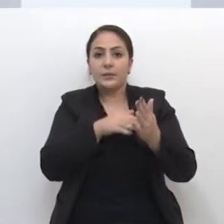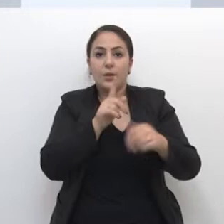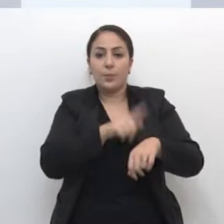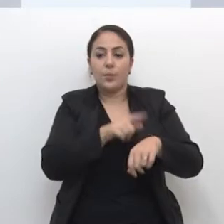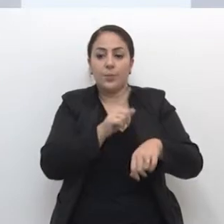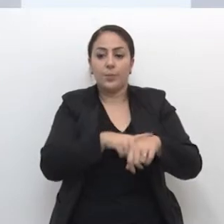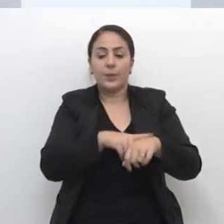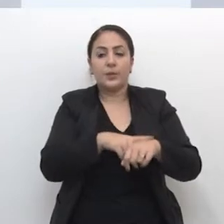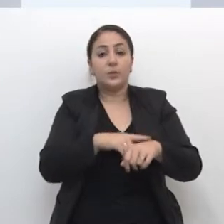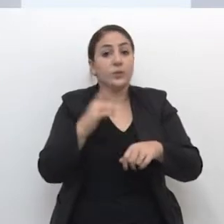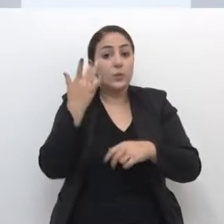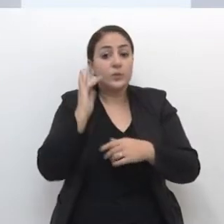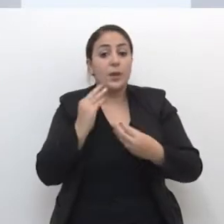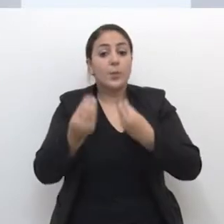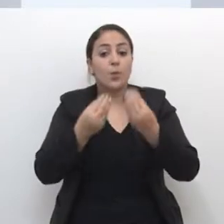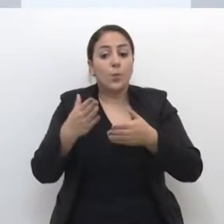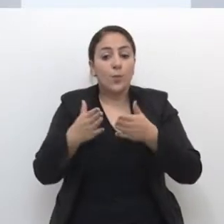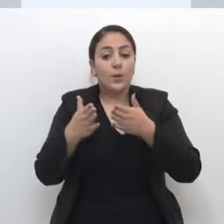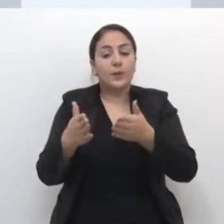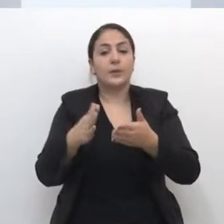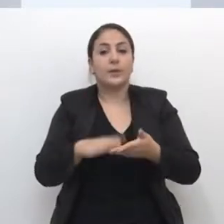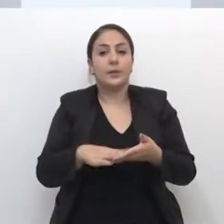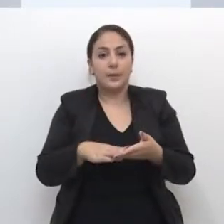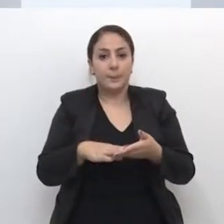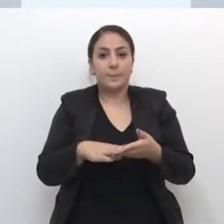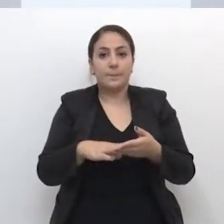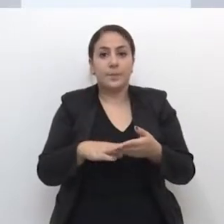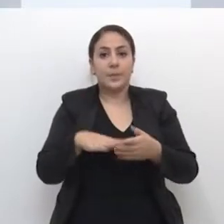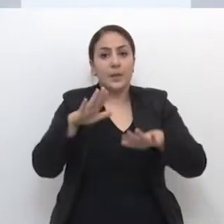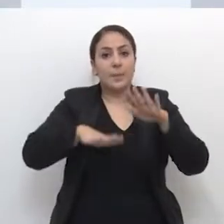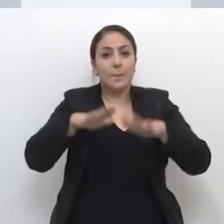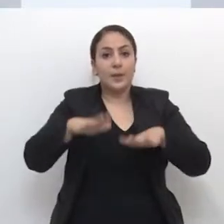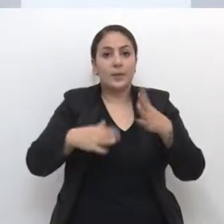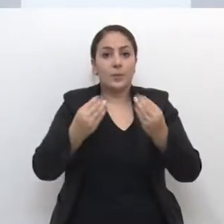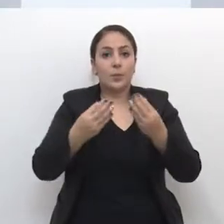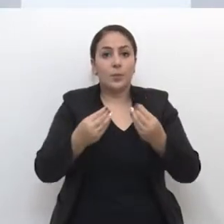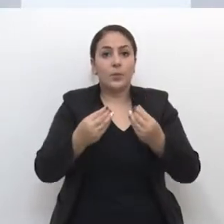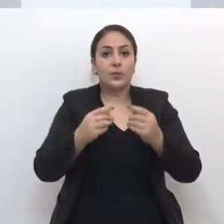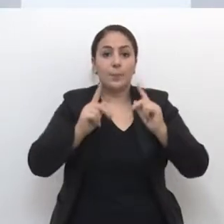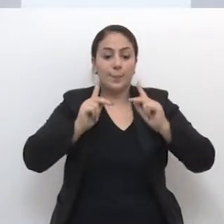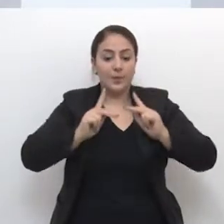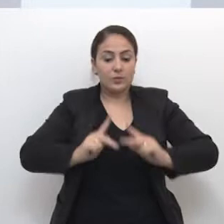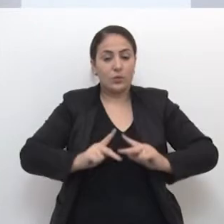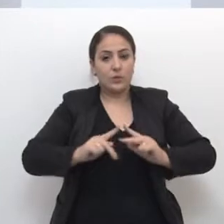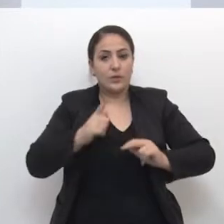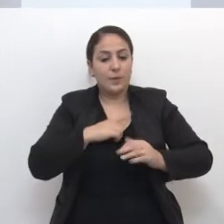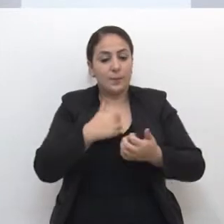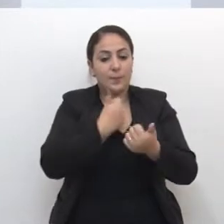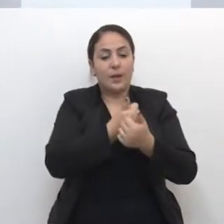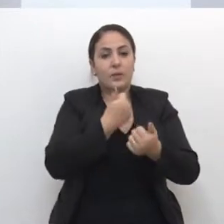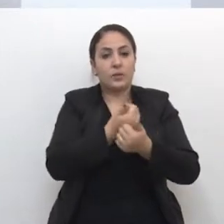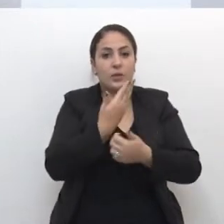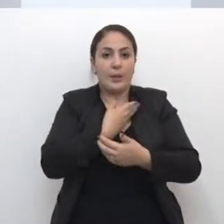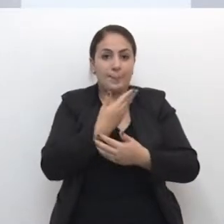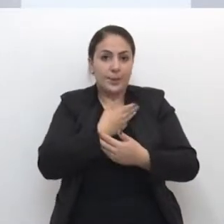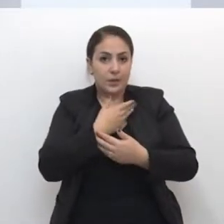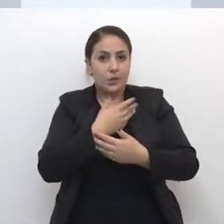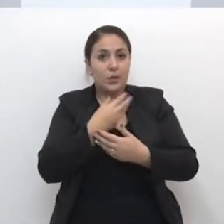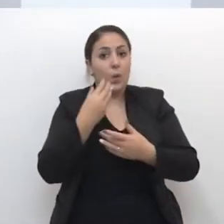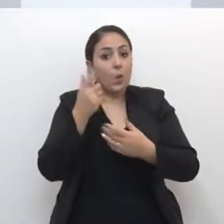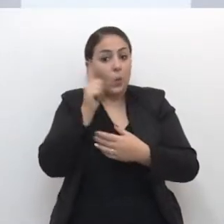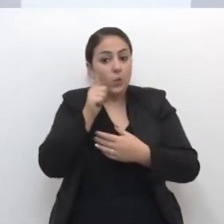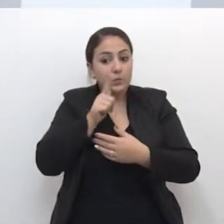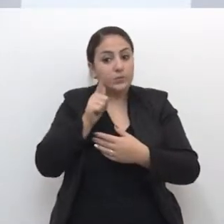não tem a quem recorrer. Depende muito do esforço solidário de quem está próximo, dos amigos, de quem ela